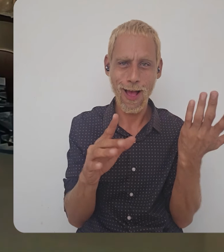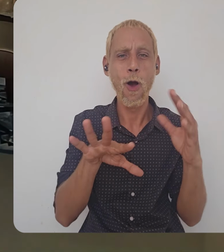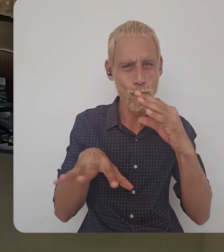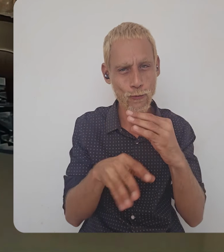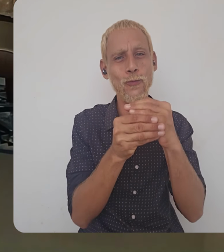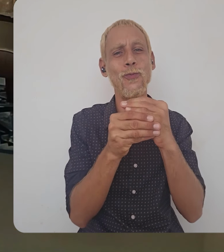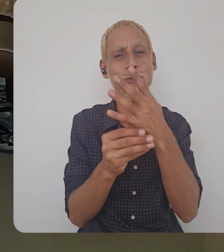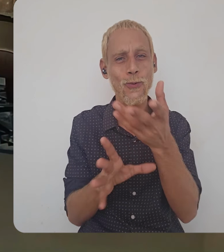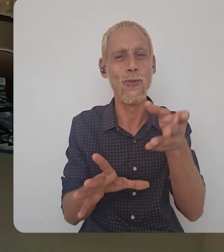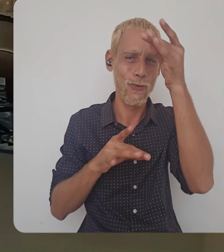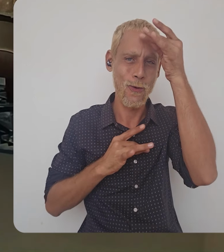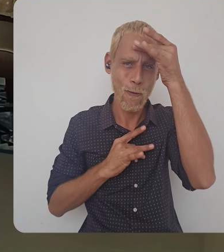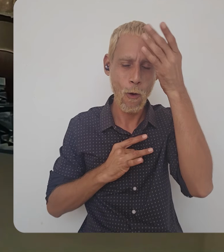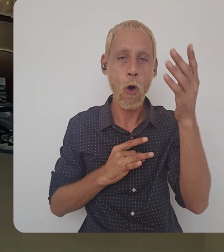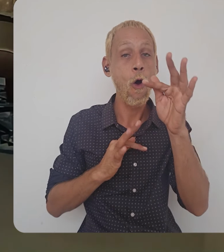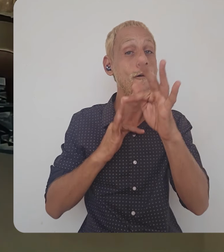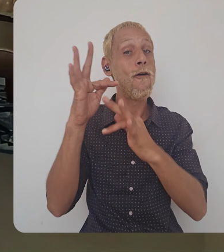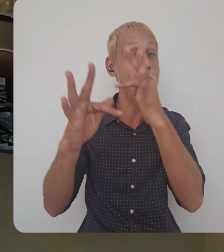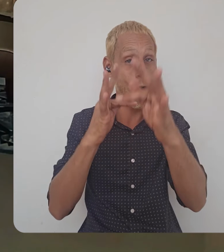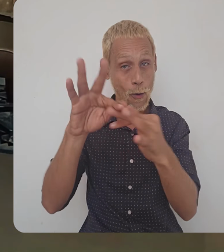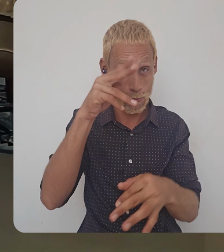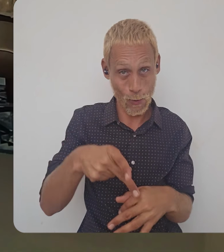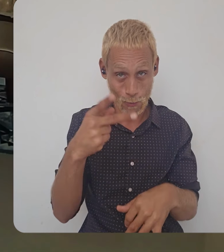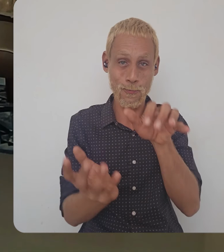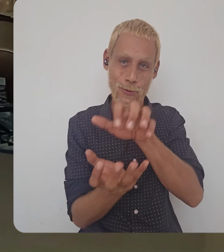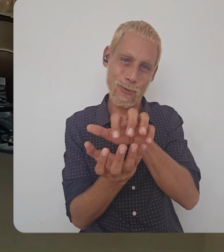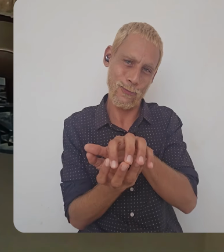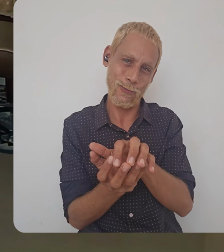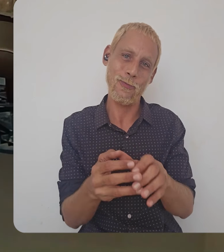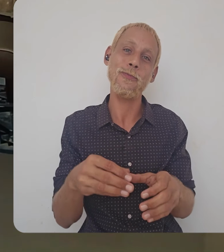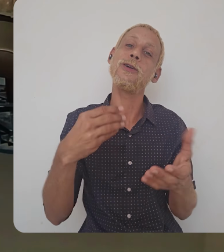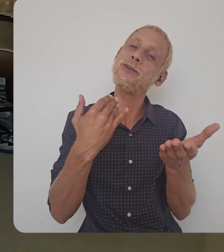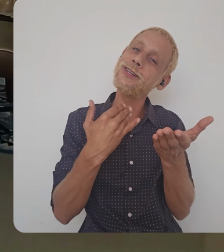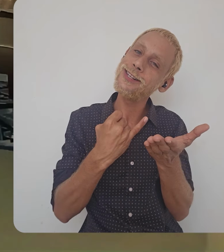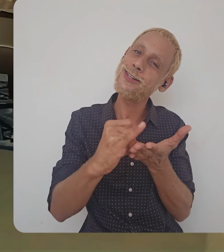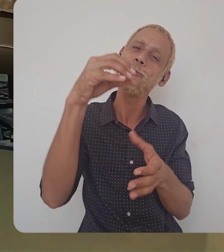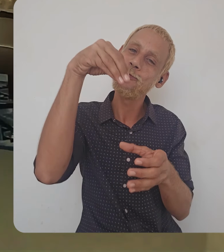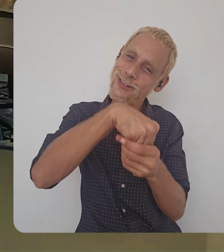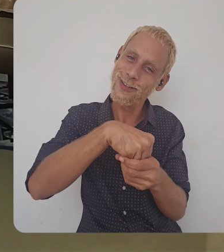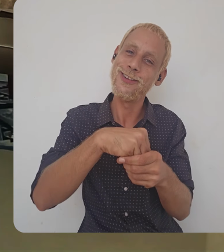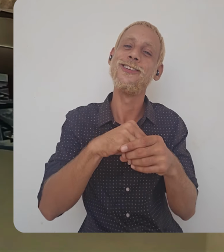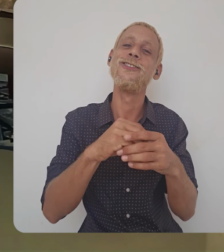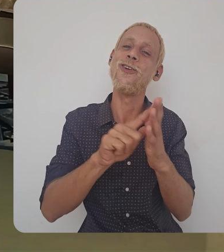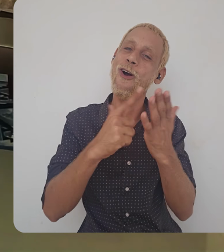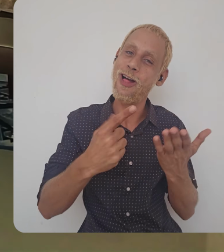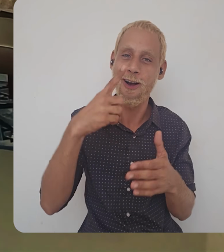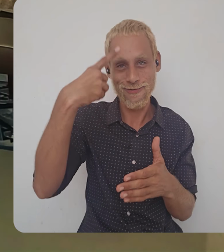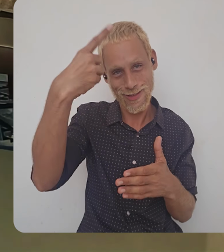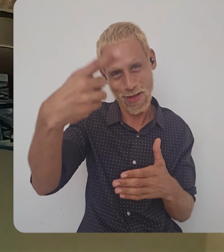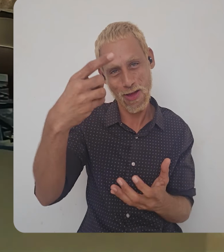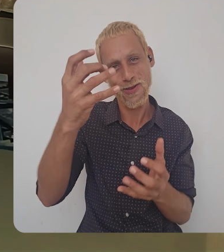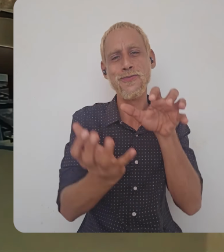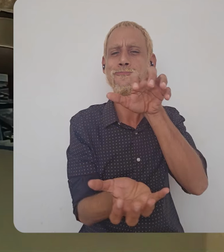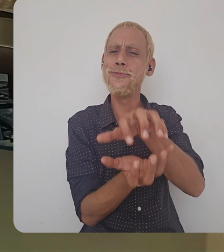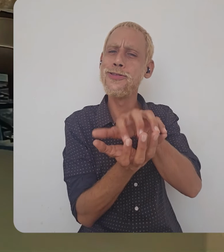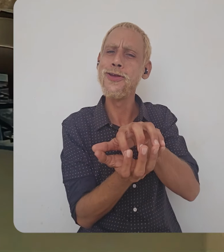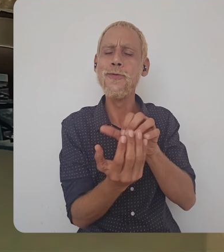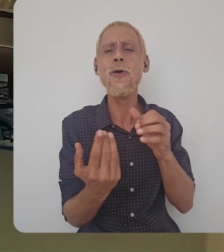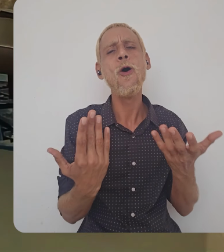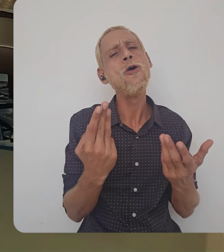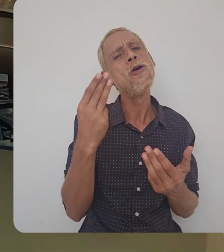uma peça que se incorporou ao folclore de Pernambuco. Nunca saí do Diário de Pernambuco. E, vez por